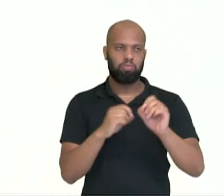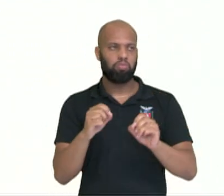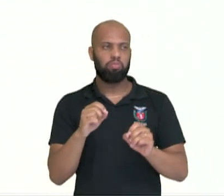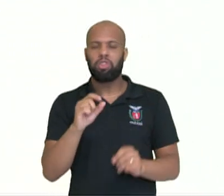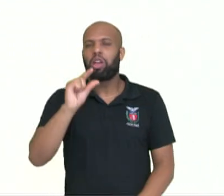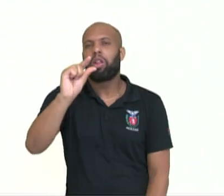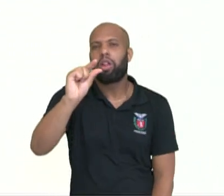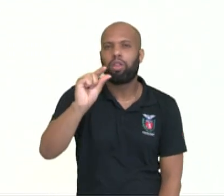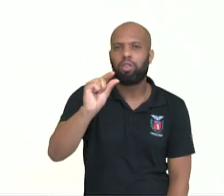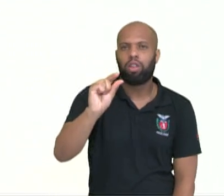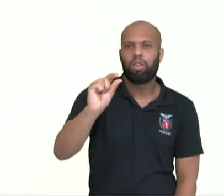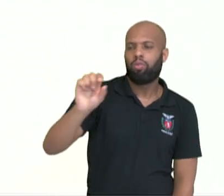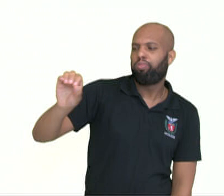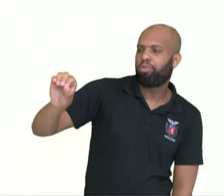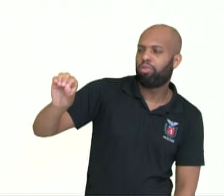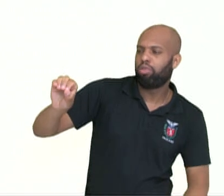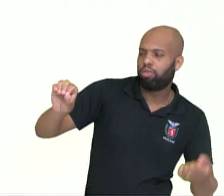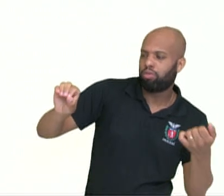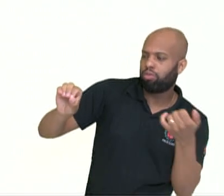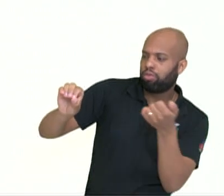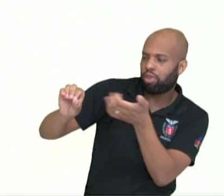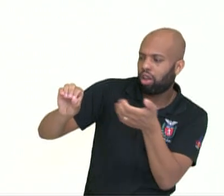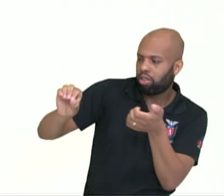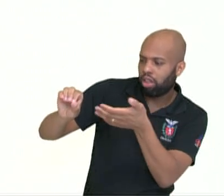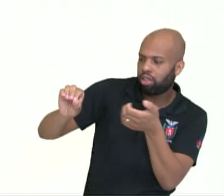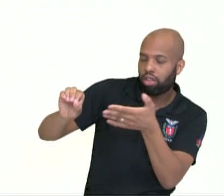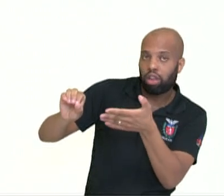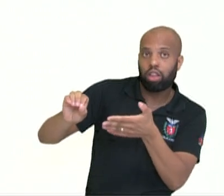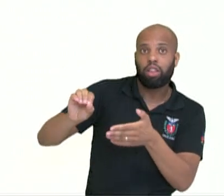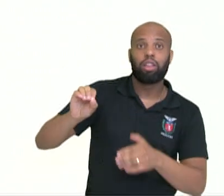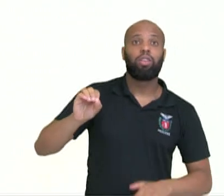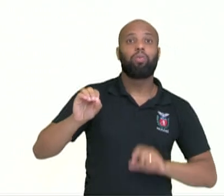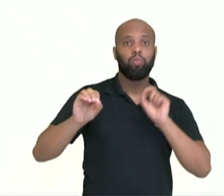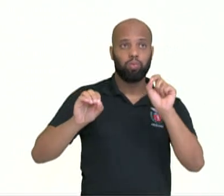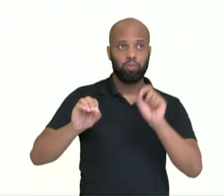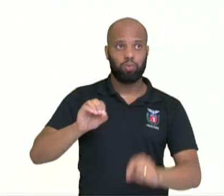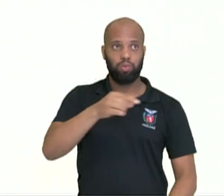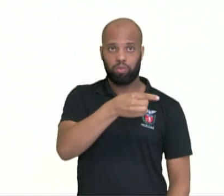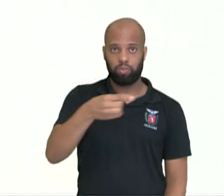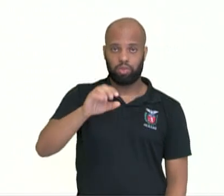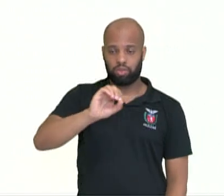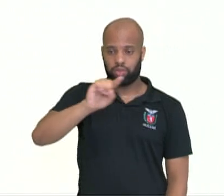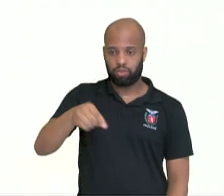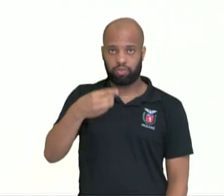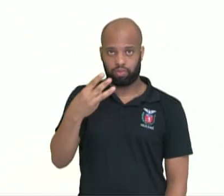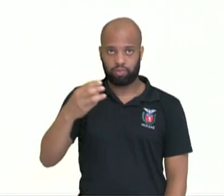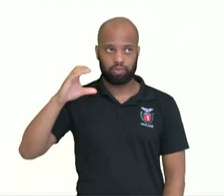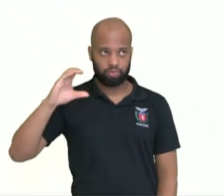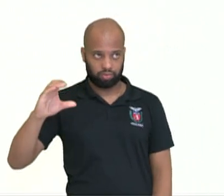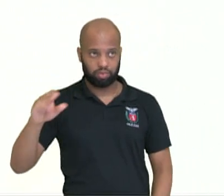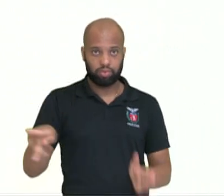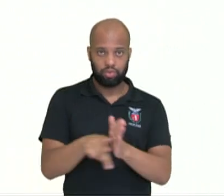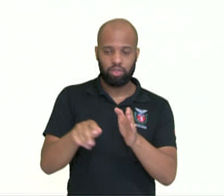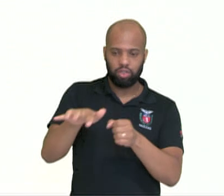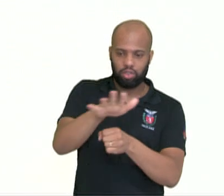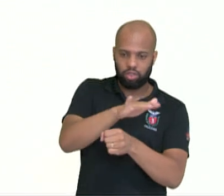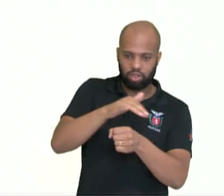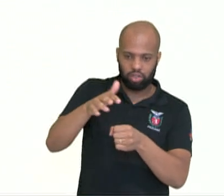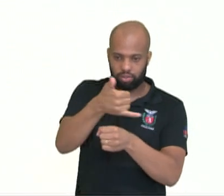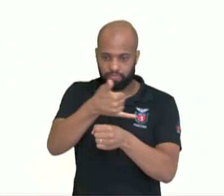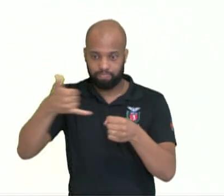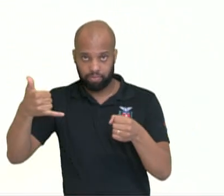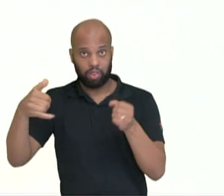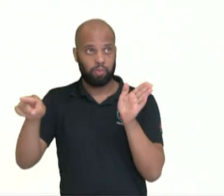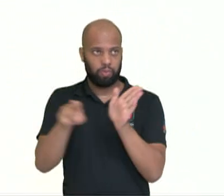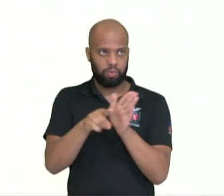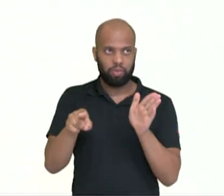uma esferinha, e você cedeu para ela, pegou um corpo carregado e cedeu para ela, menos 0,3 coulombs de carga elétrica. Carga